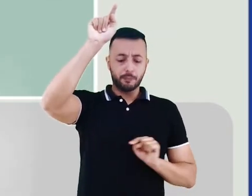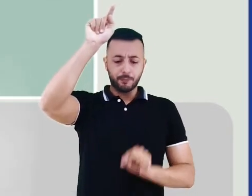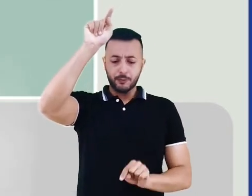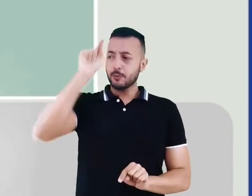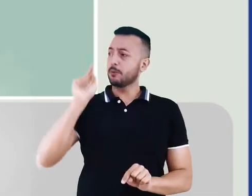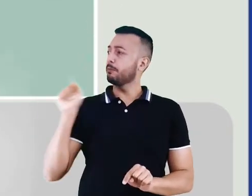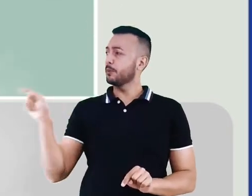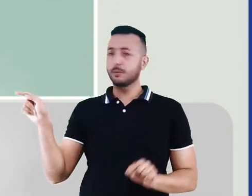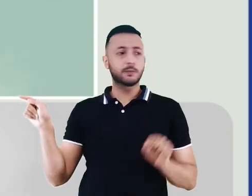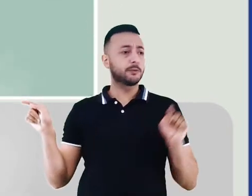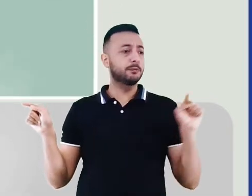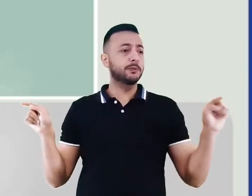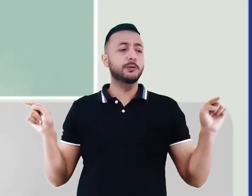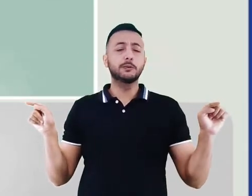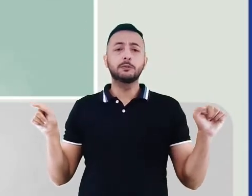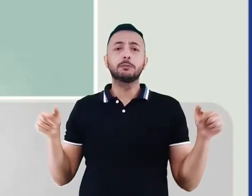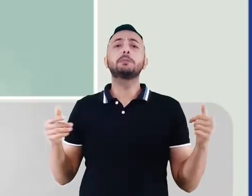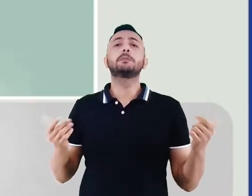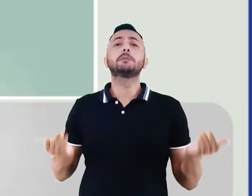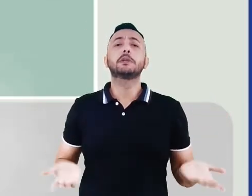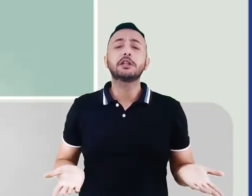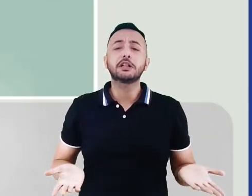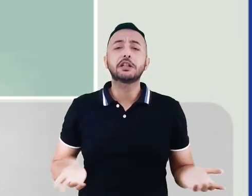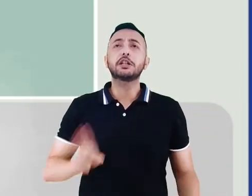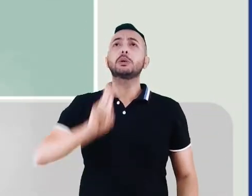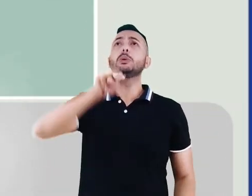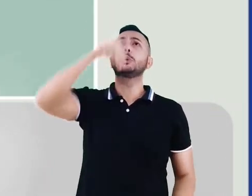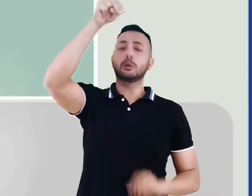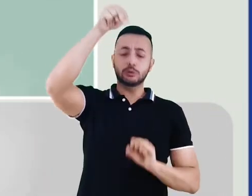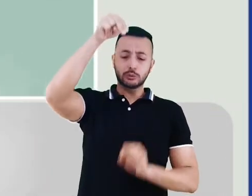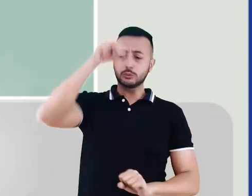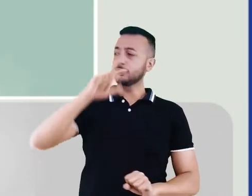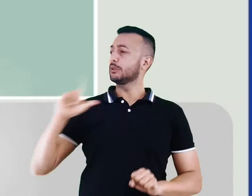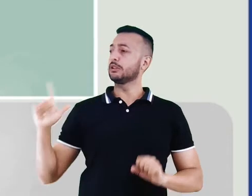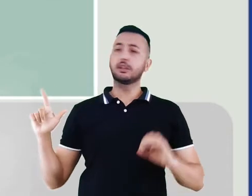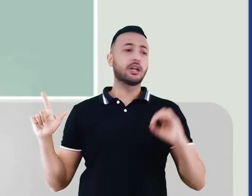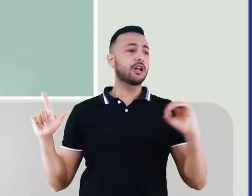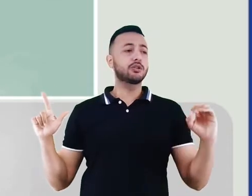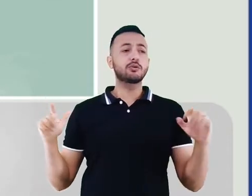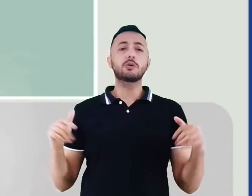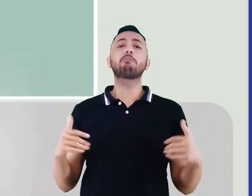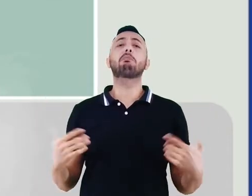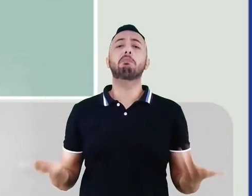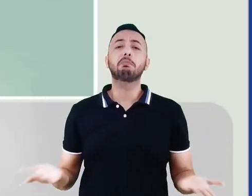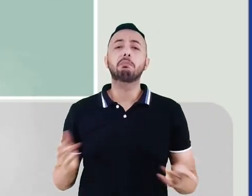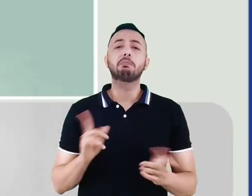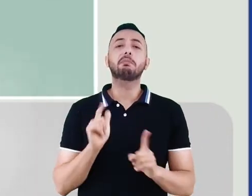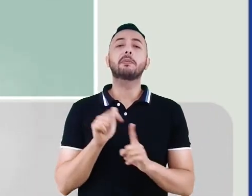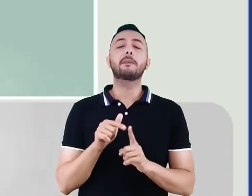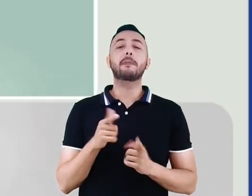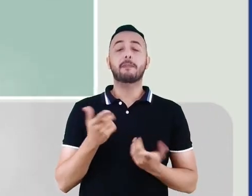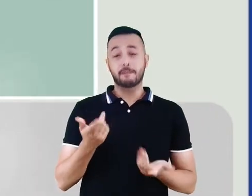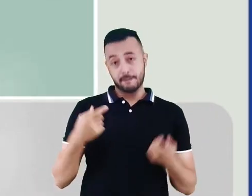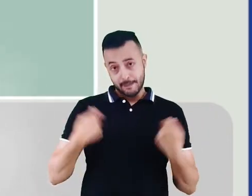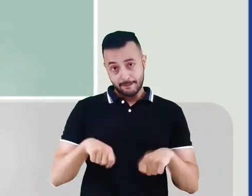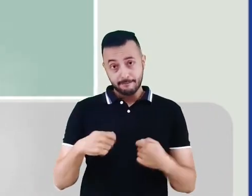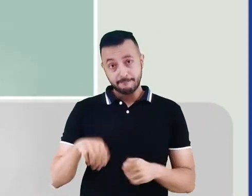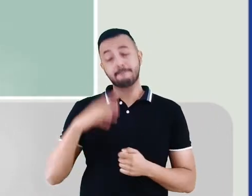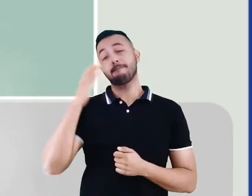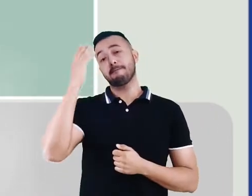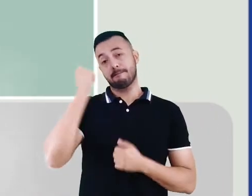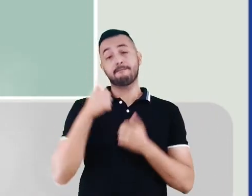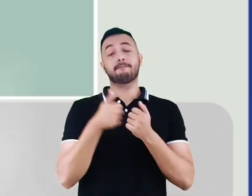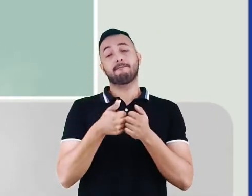cardeais? Para que serve esse norte, sul, leste e oeste? Para que nós precisamos saber